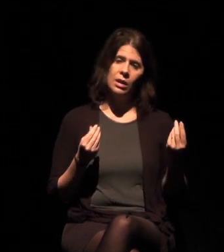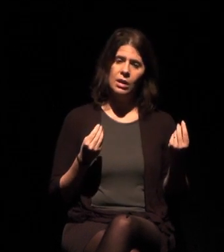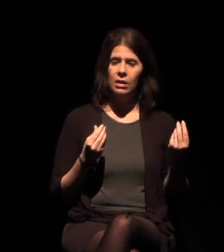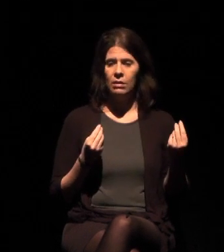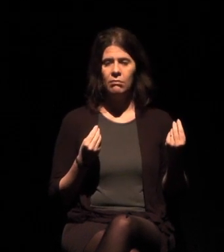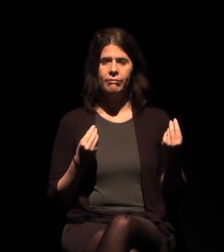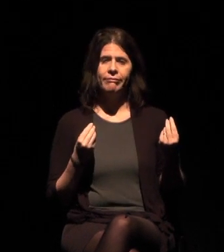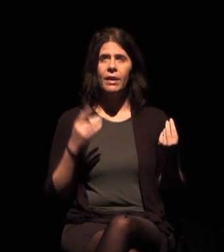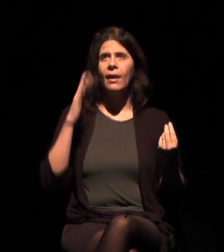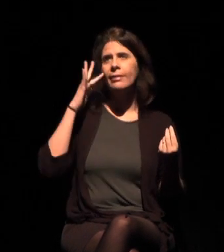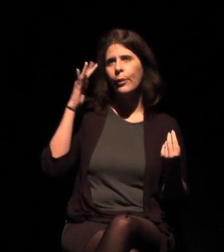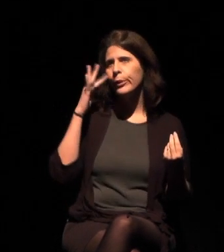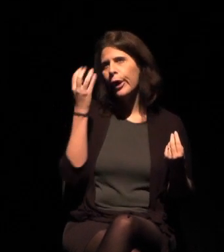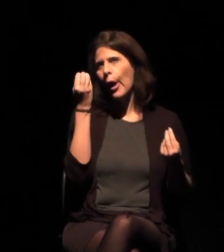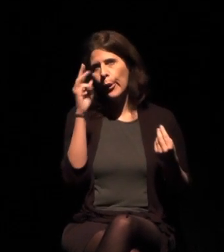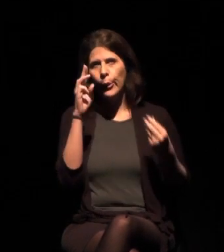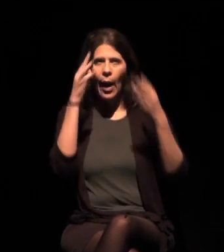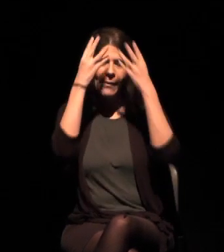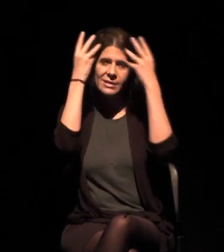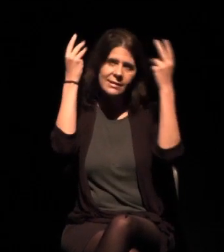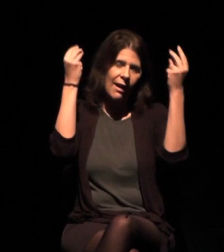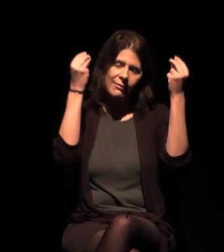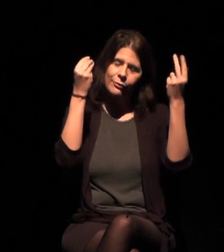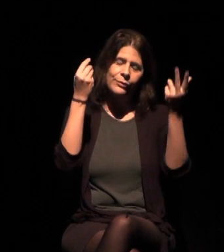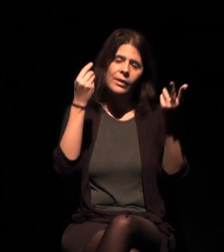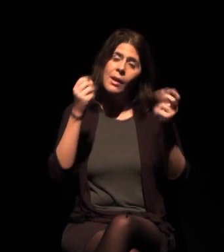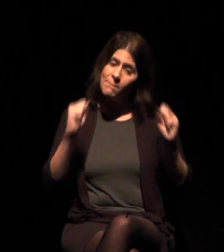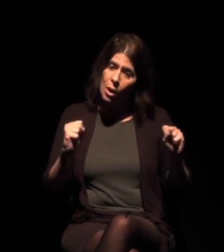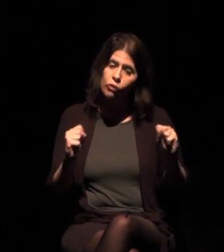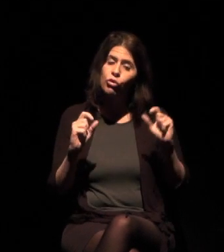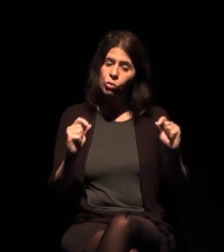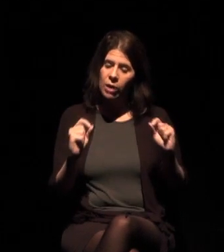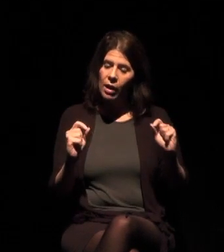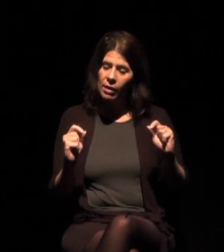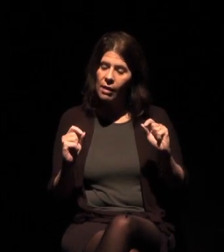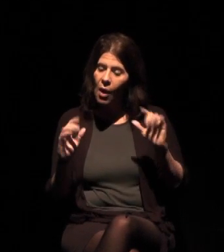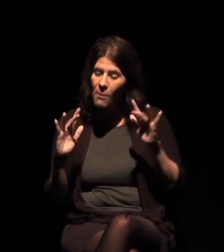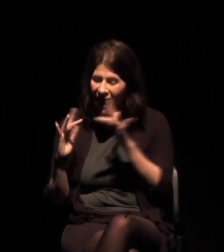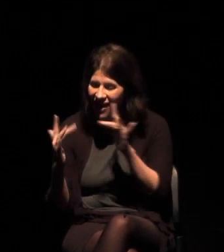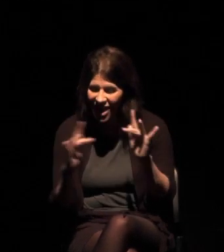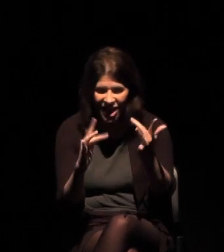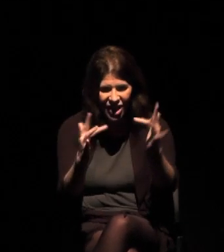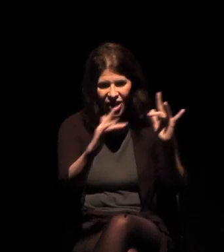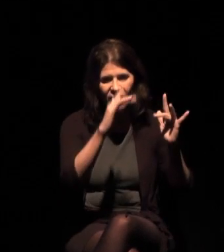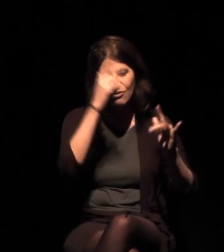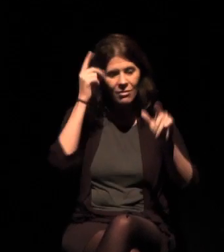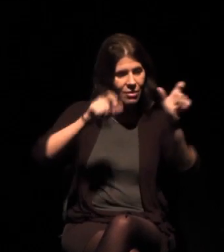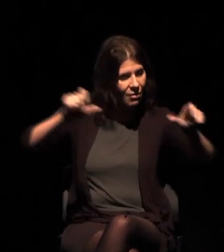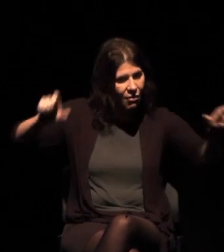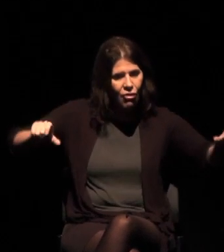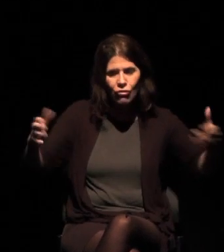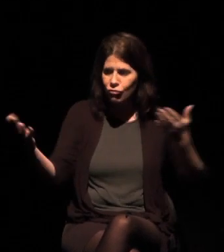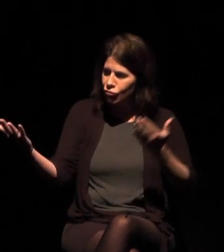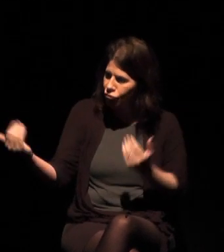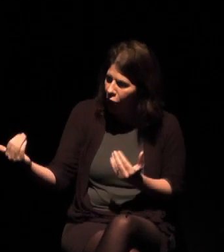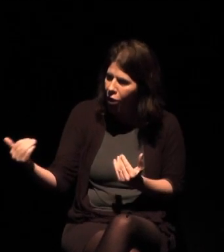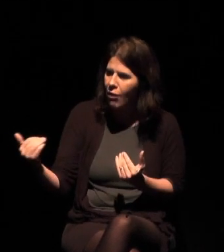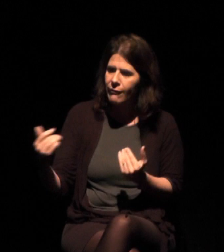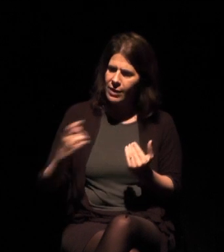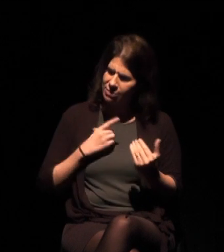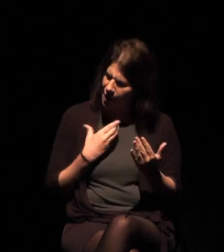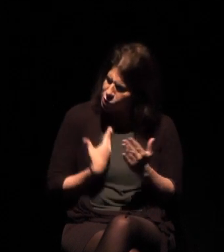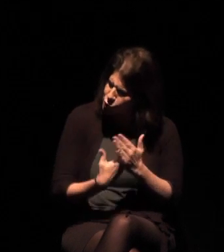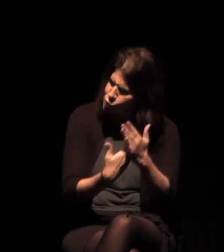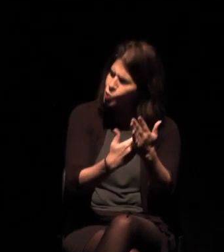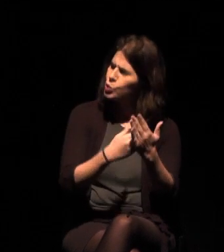abstrato onde se pode criar uma rede muito interessante dos jovens qualificados com o conhecimento de